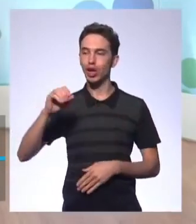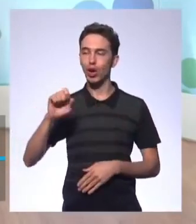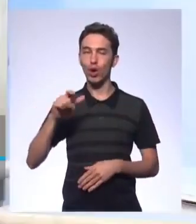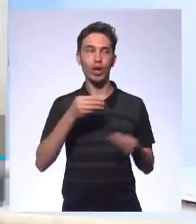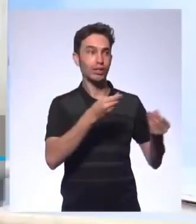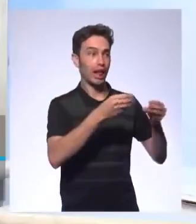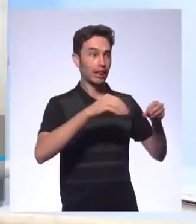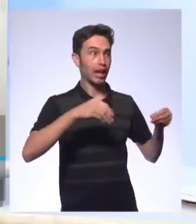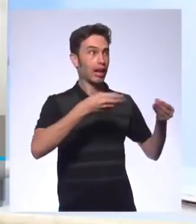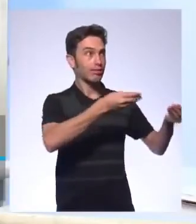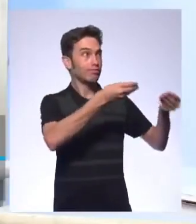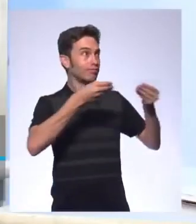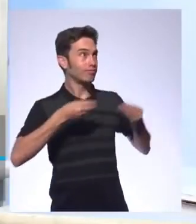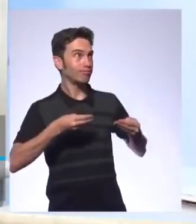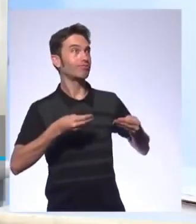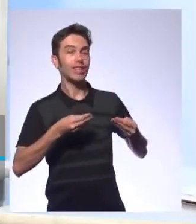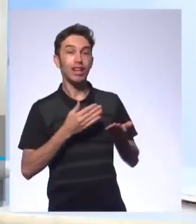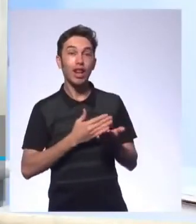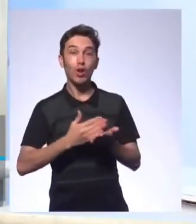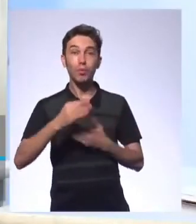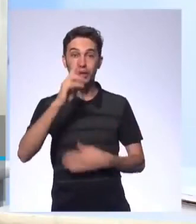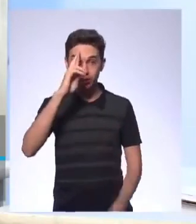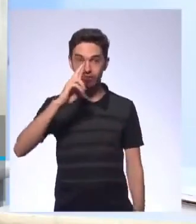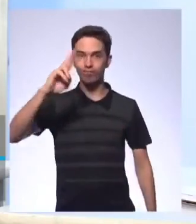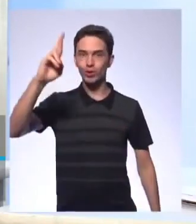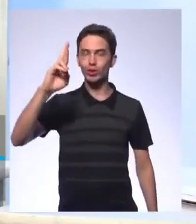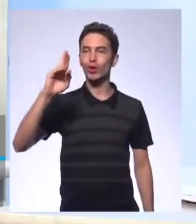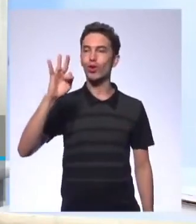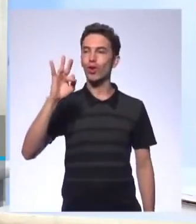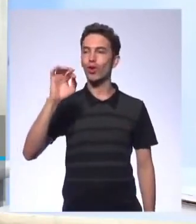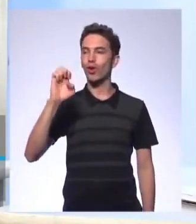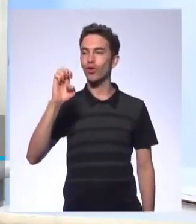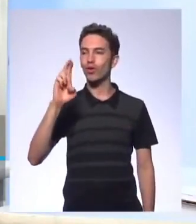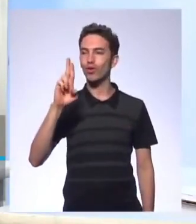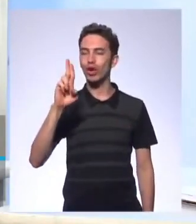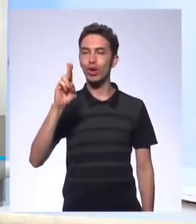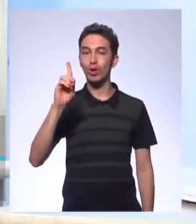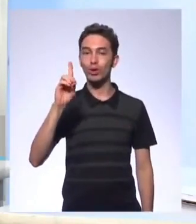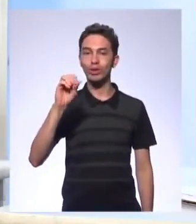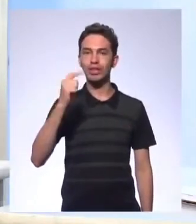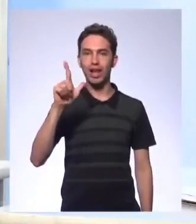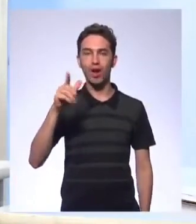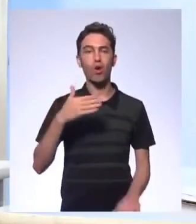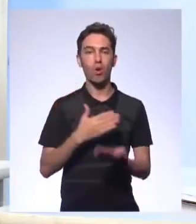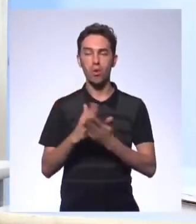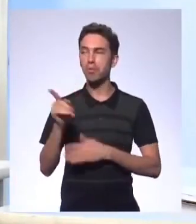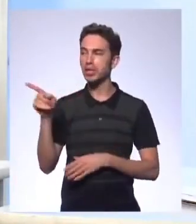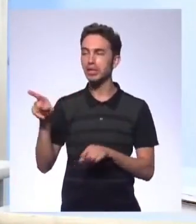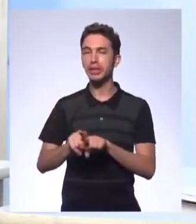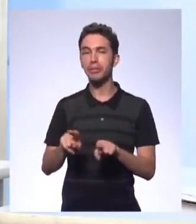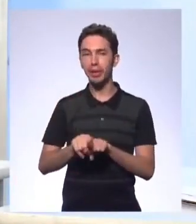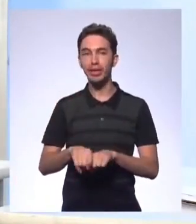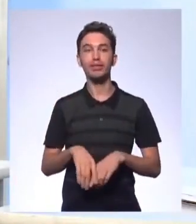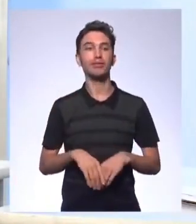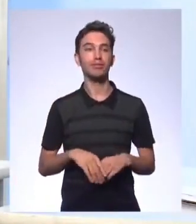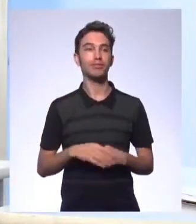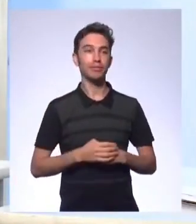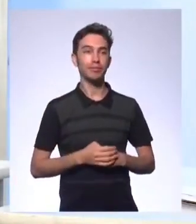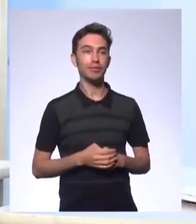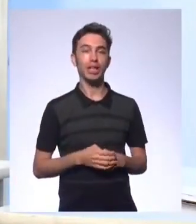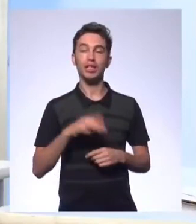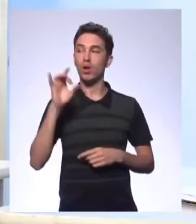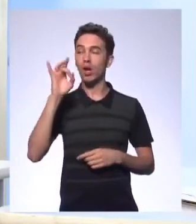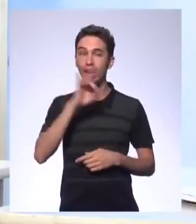imaginem vocês, nessa Europa, com vários pedaços de terra, com vários feudos, e cada feudo tinha um